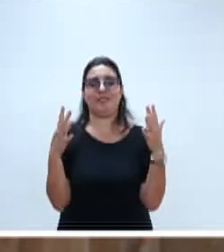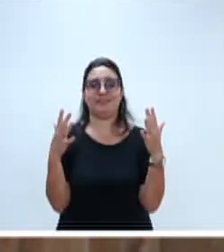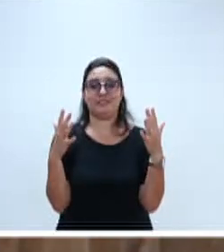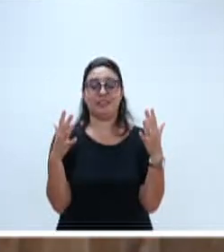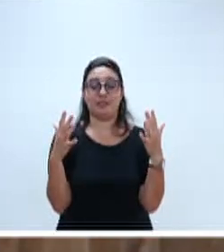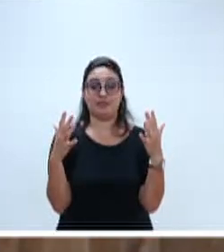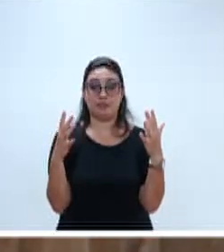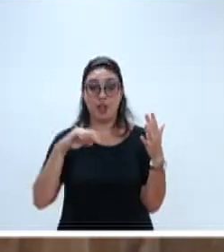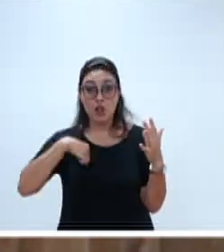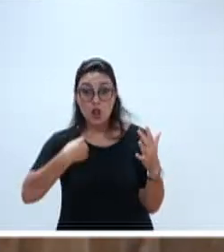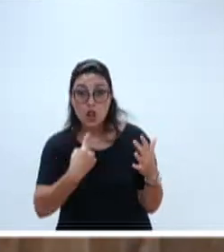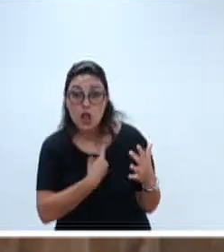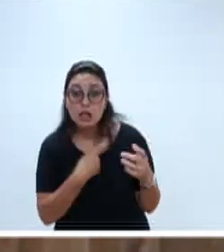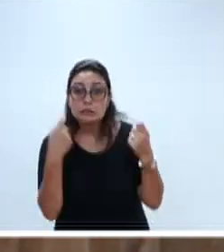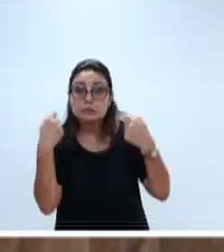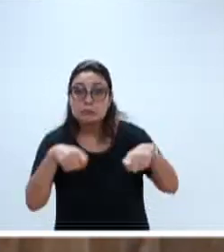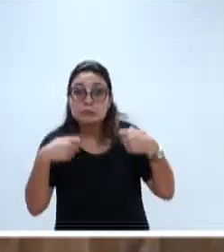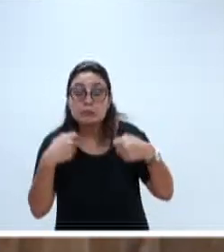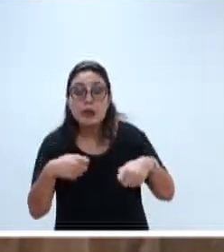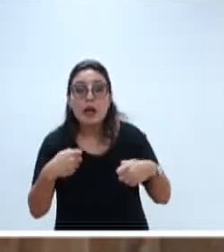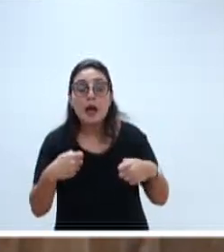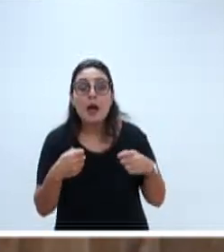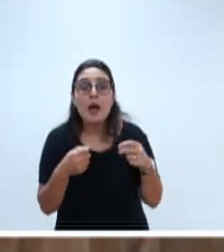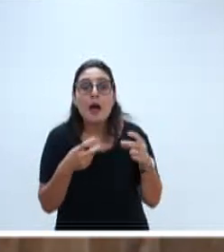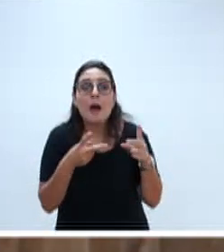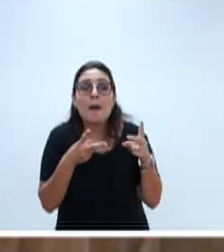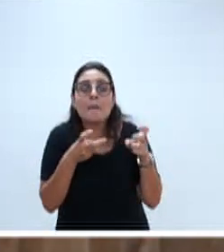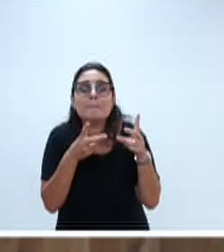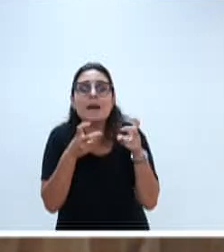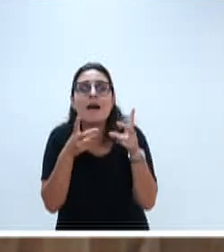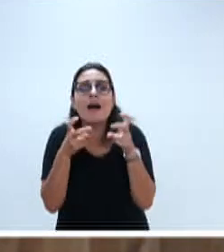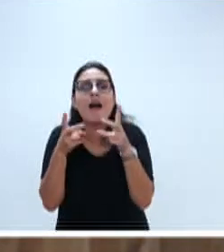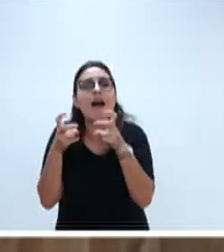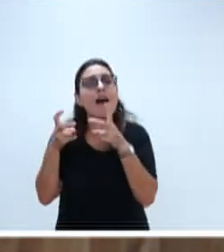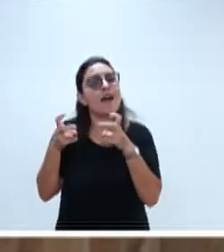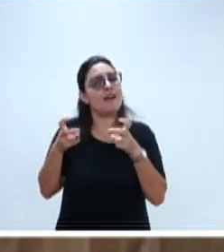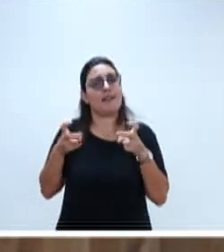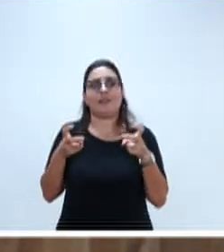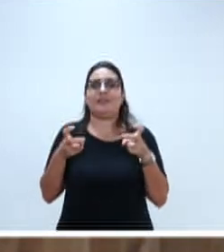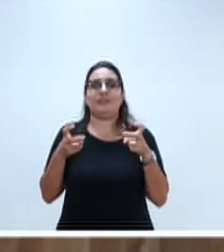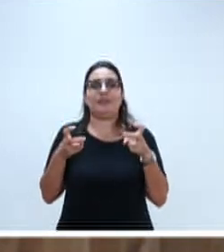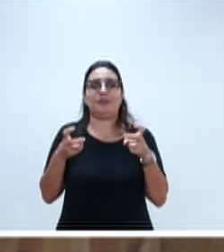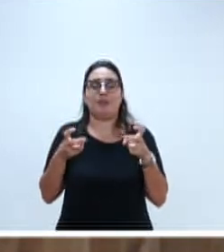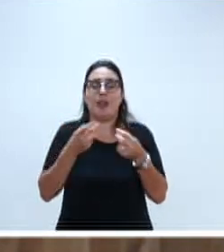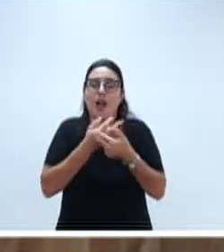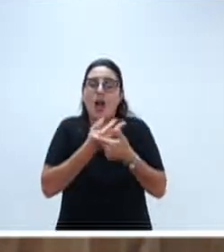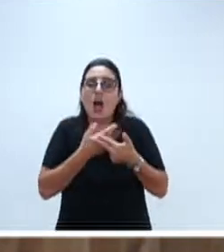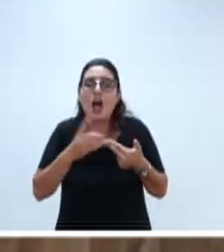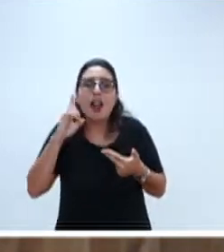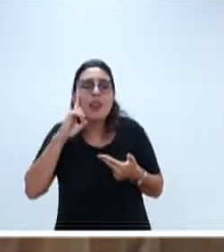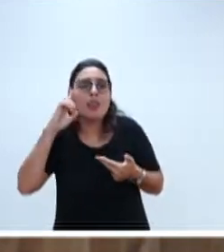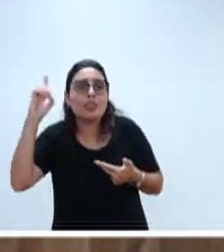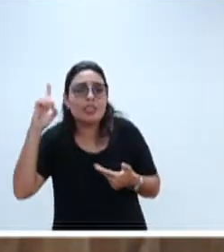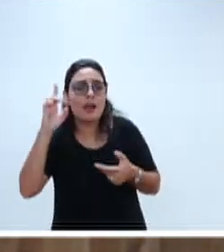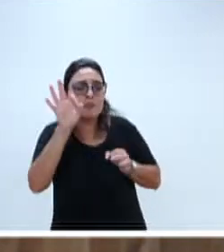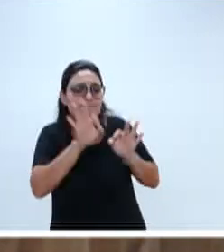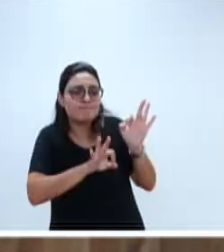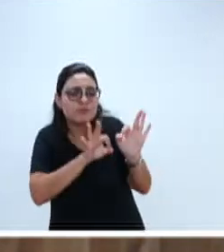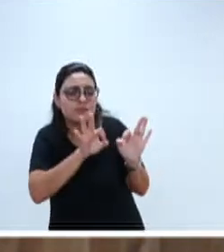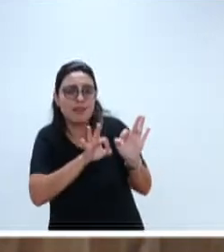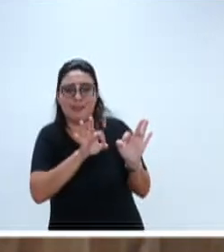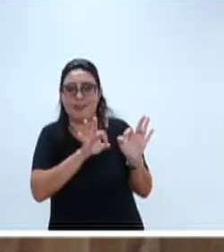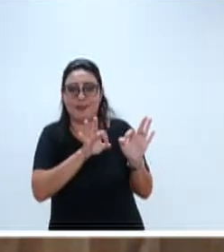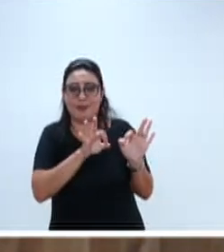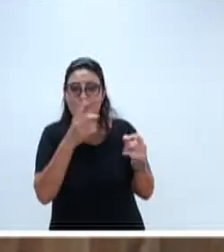perceber, é você fazer isso com alegria, você valorizar aquilo que Deus tem feito na sua vida. Eu acho muito legal